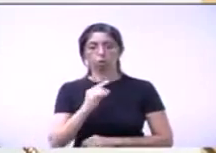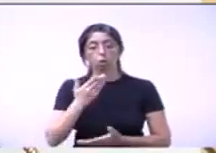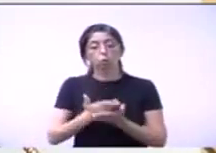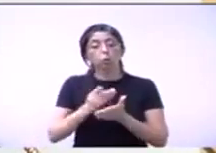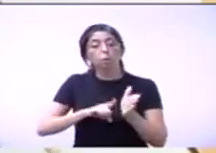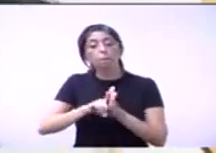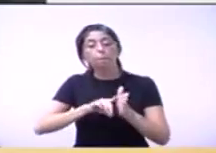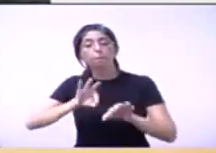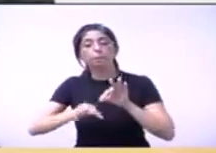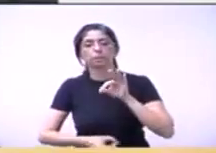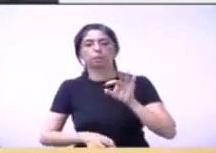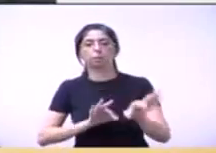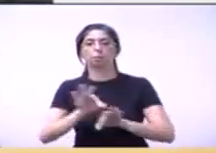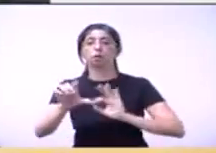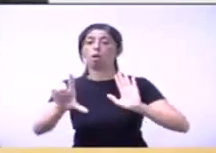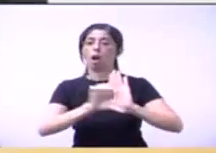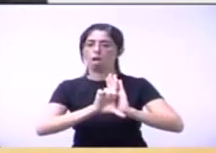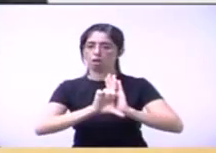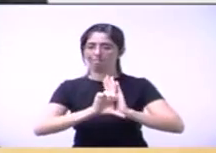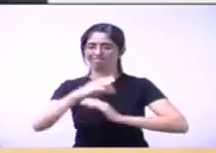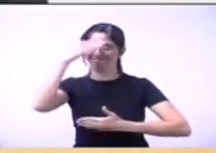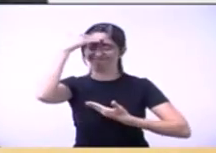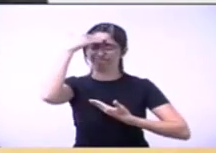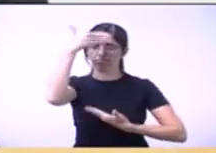Muito obrigado.